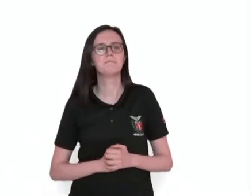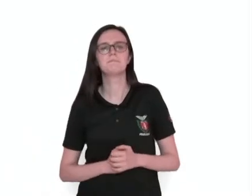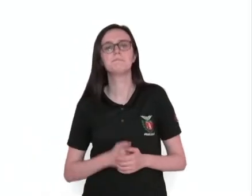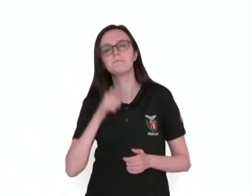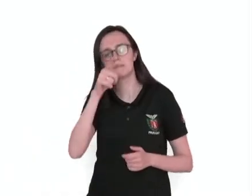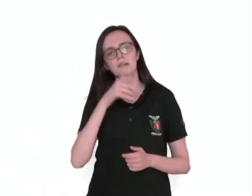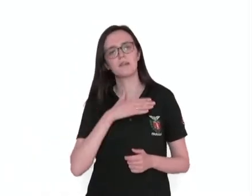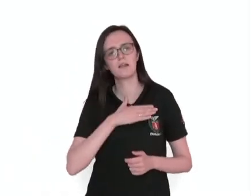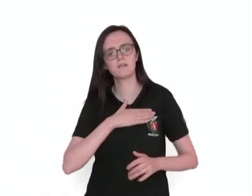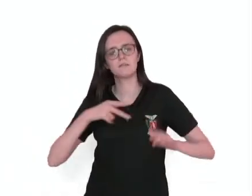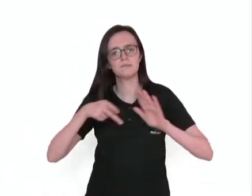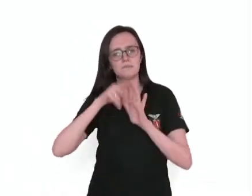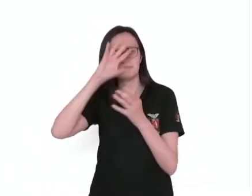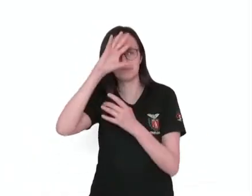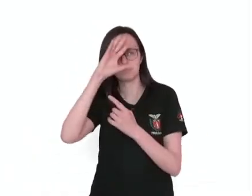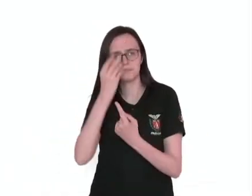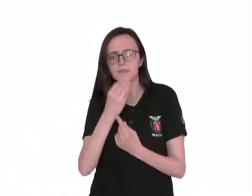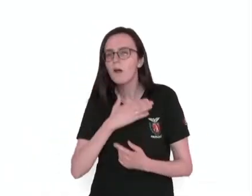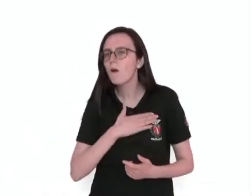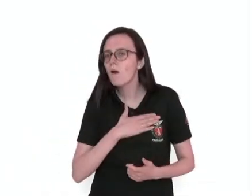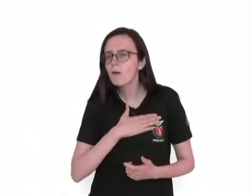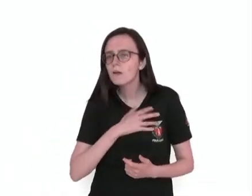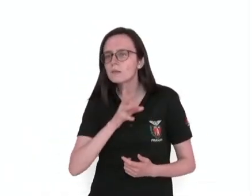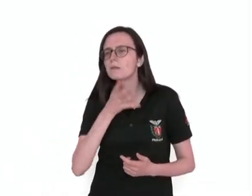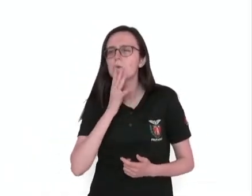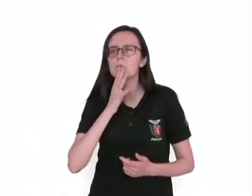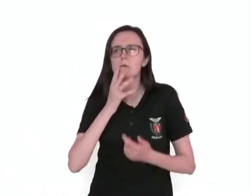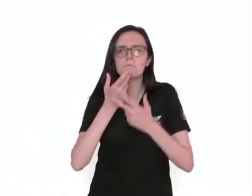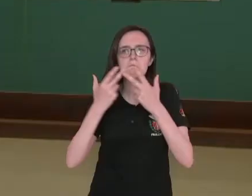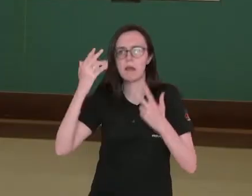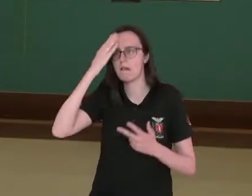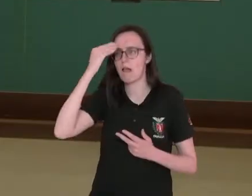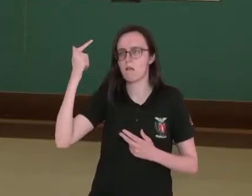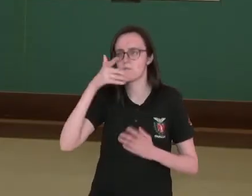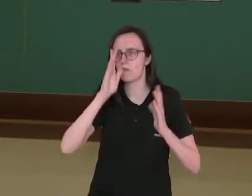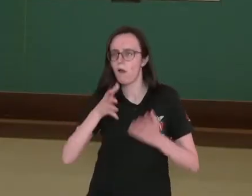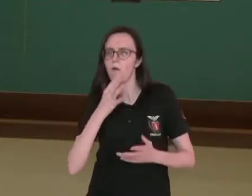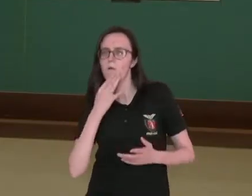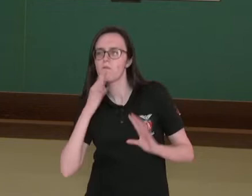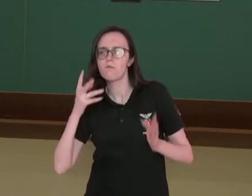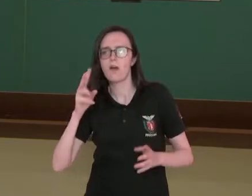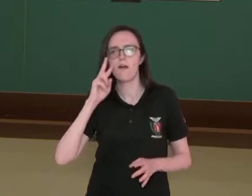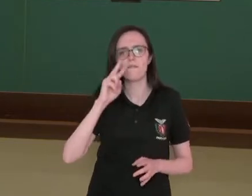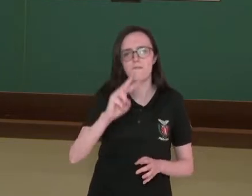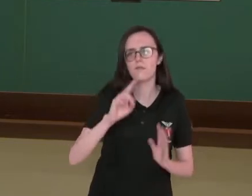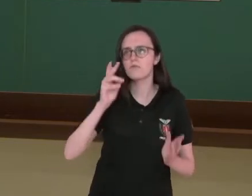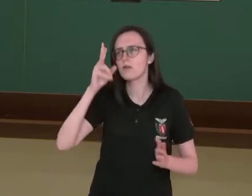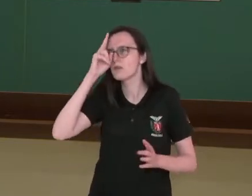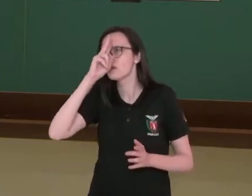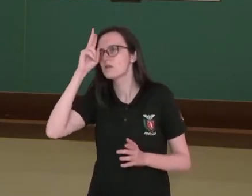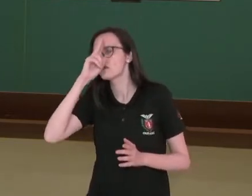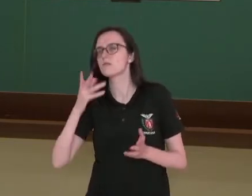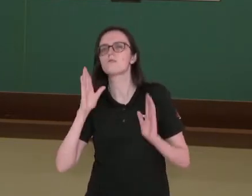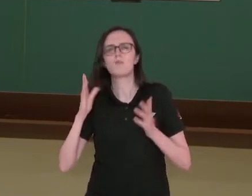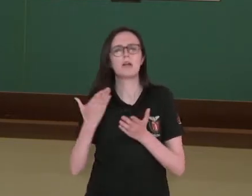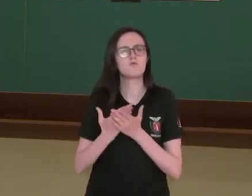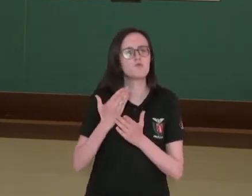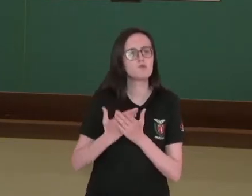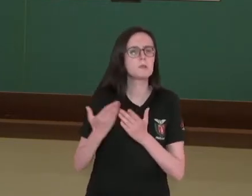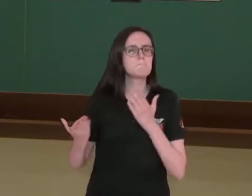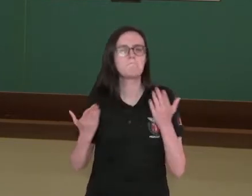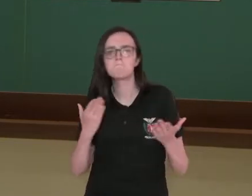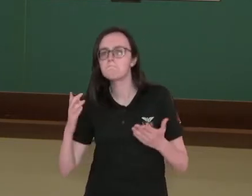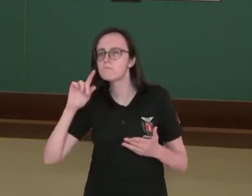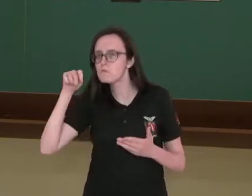gosta de obras de arte, né? Conhece alguma famosa? Já conhece, já viu, que você lembra, assim, já estudou